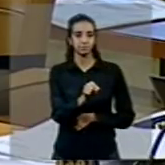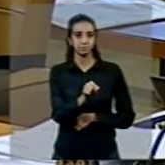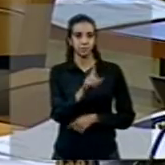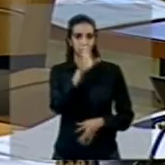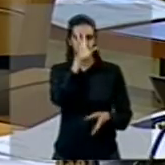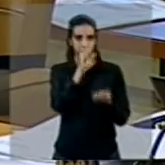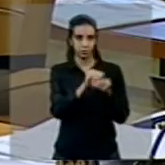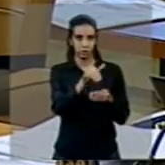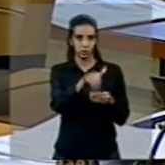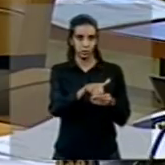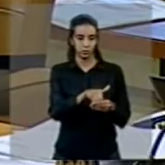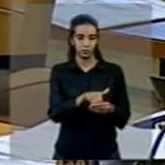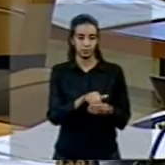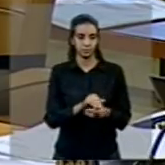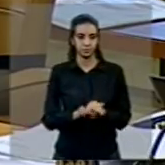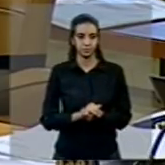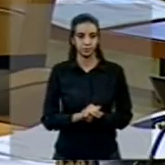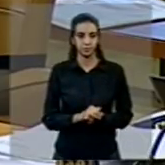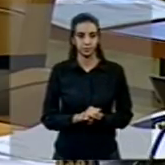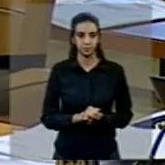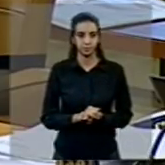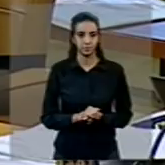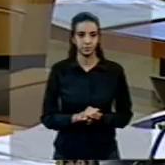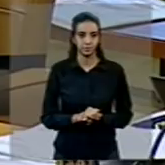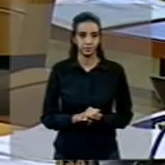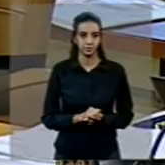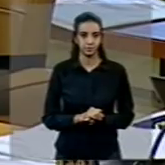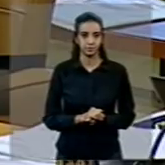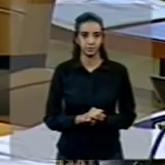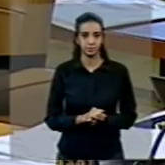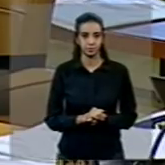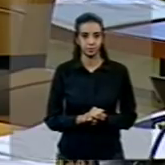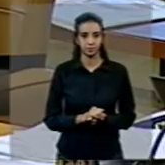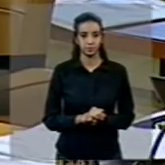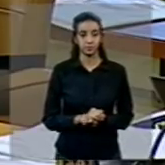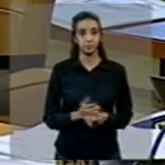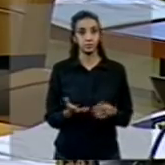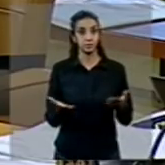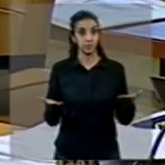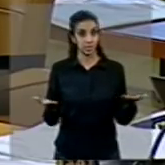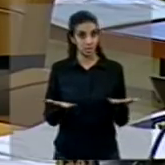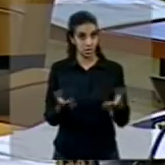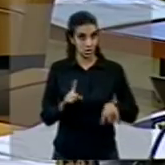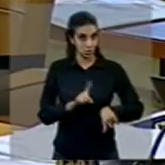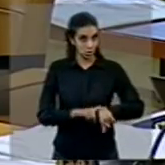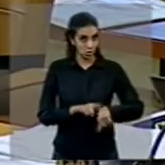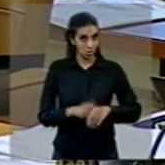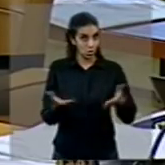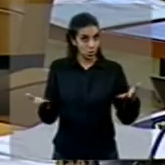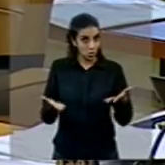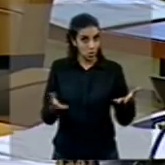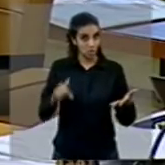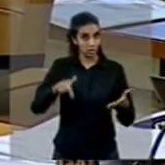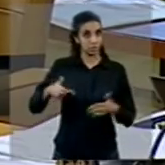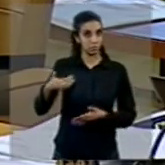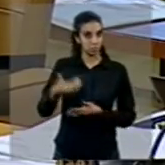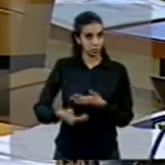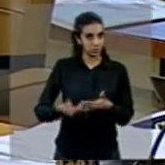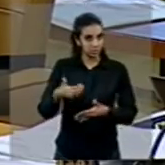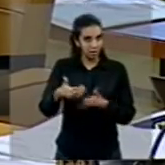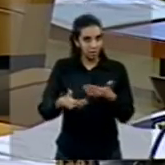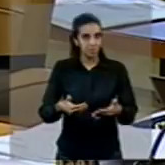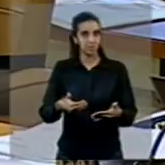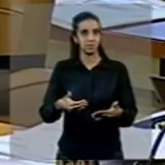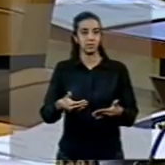deste voto, eu estou a dizer que neste momento atual, processual, em que se examina